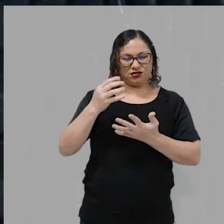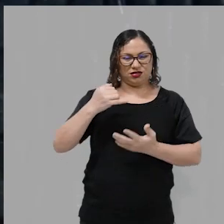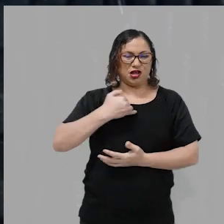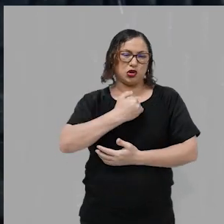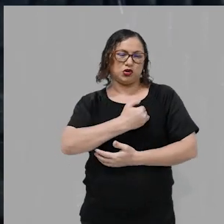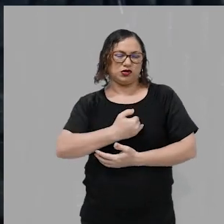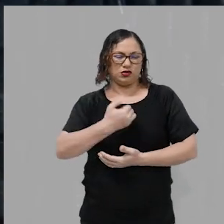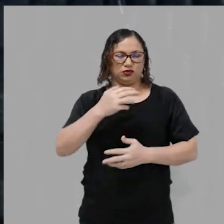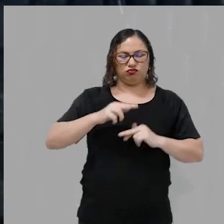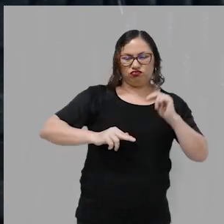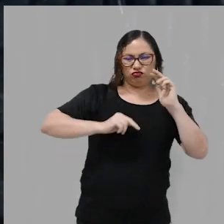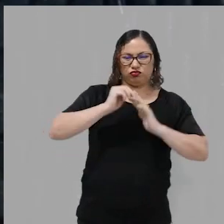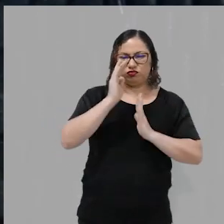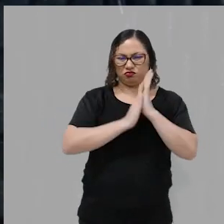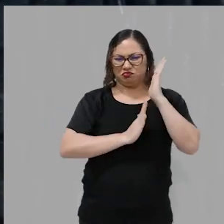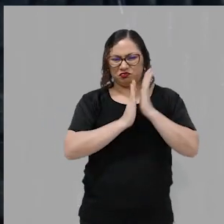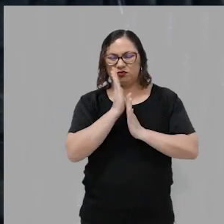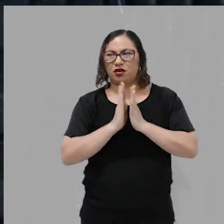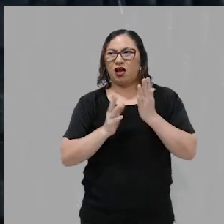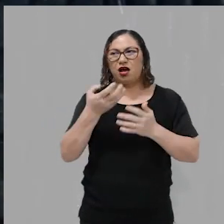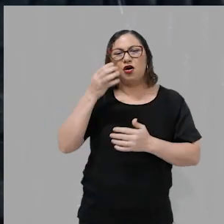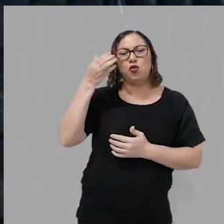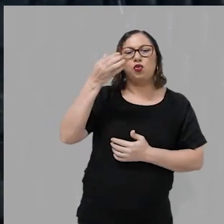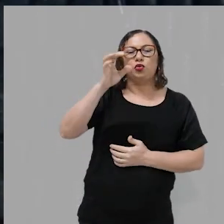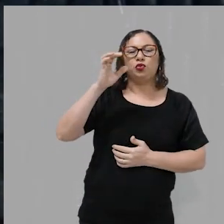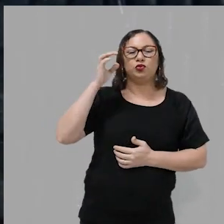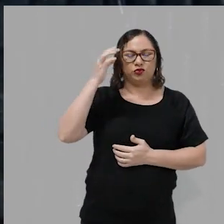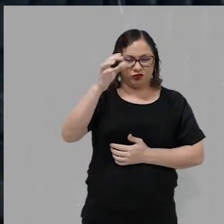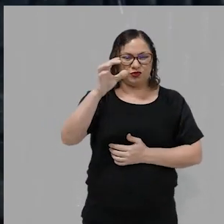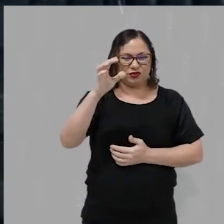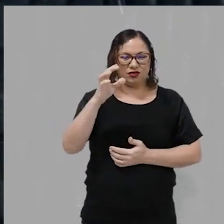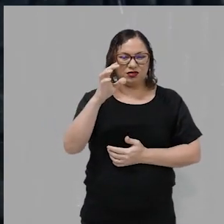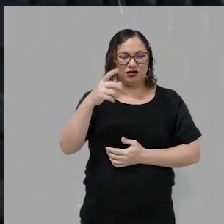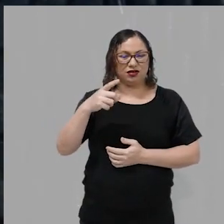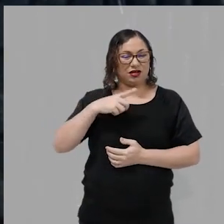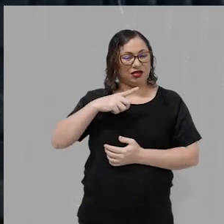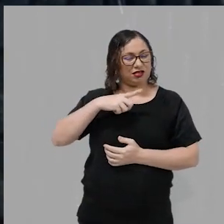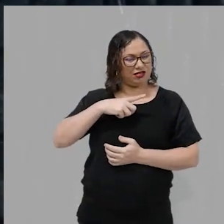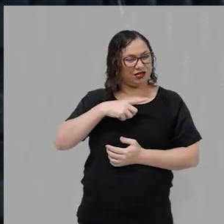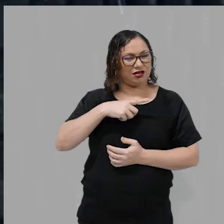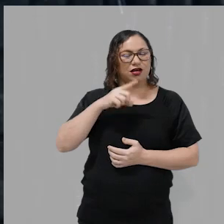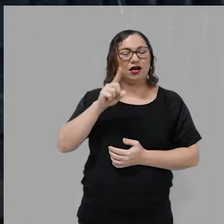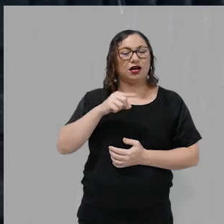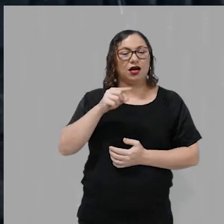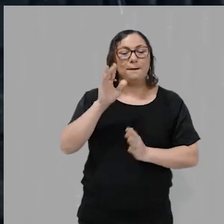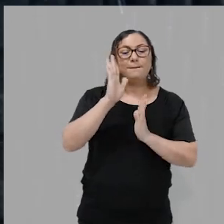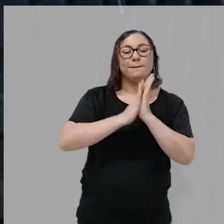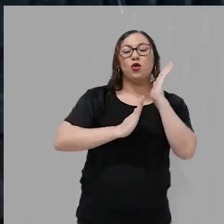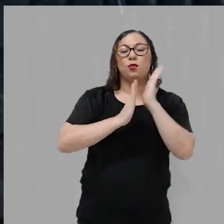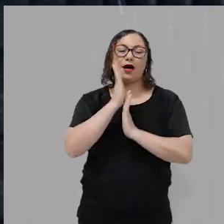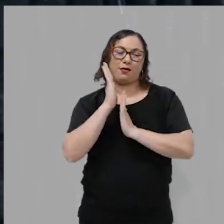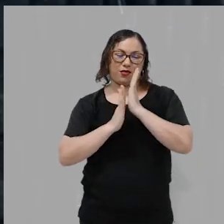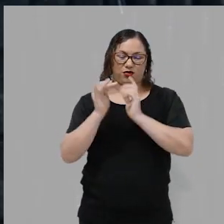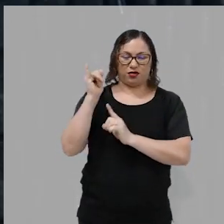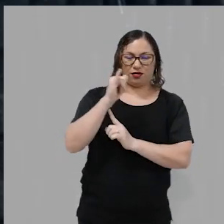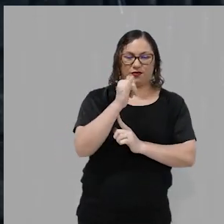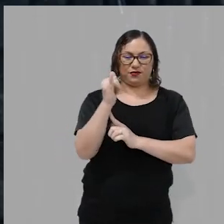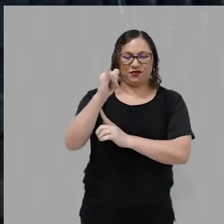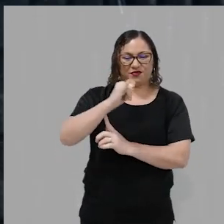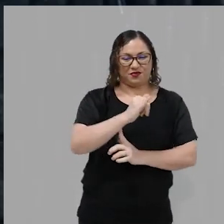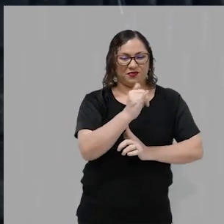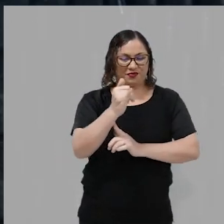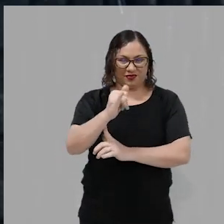mais expressiva, a estrutura cultural mais expressiva que nós temos aqui em São Luís chama-se Bumba Meu Boi. Onde eu quero